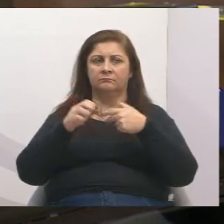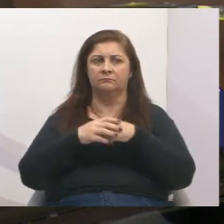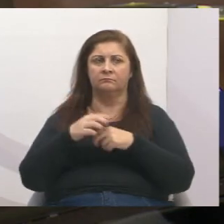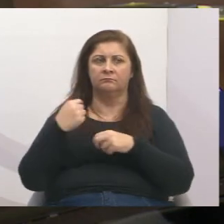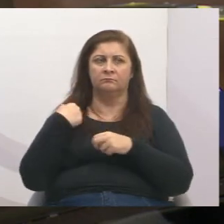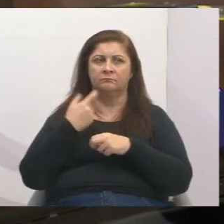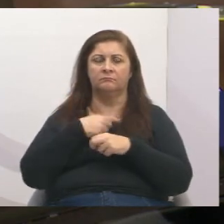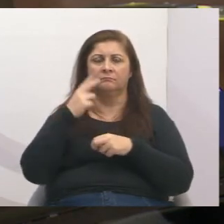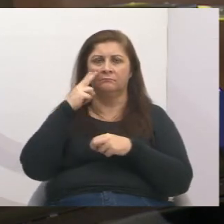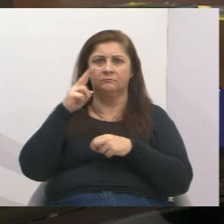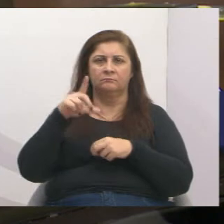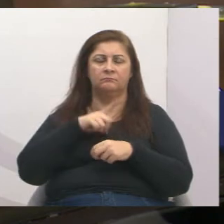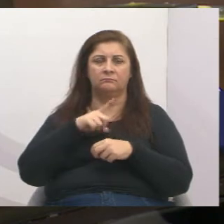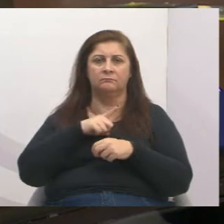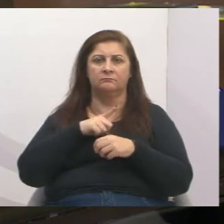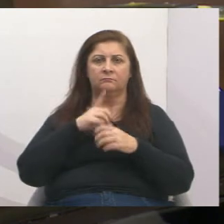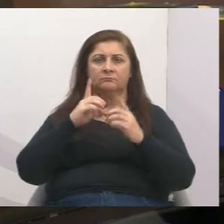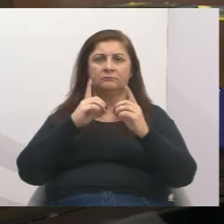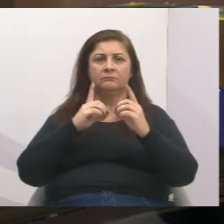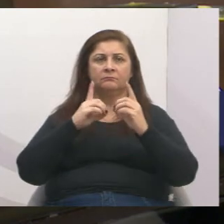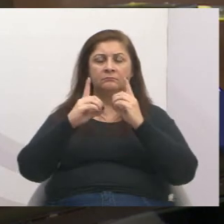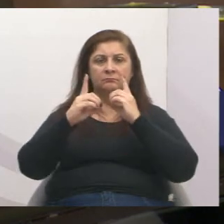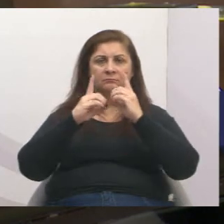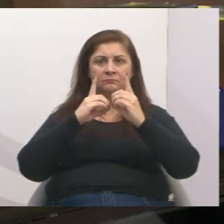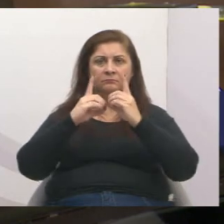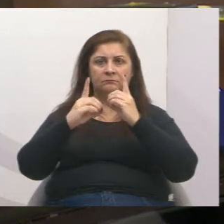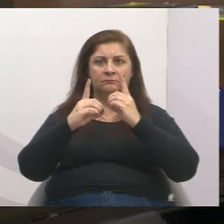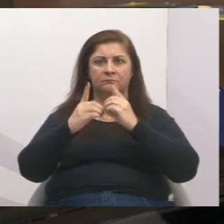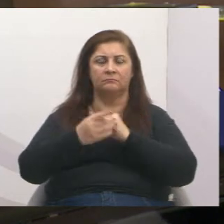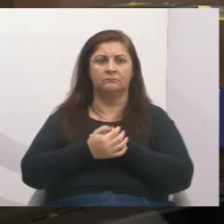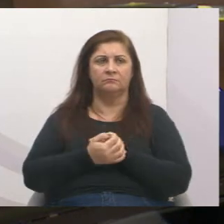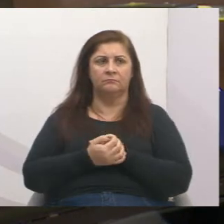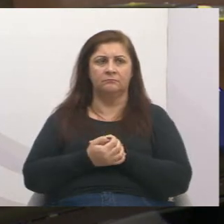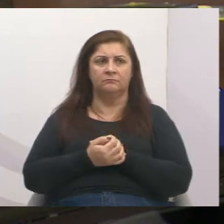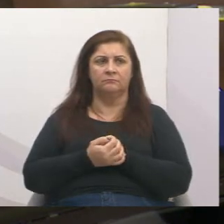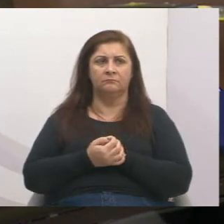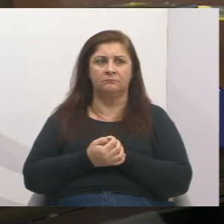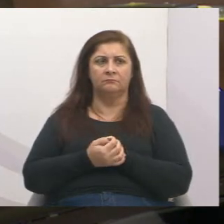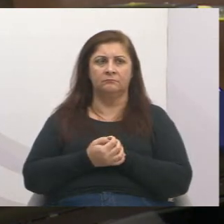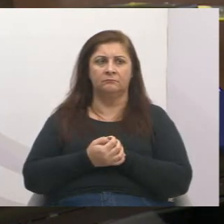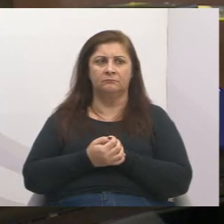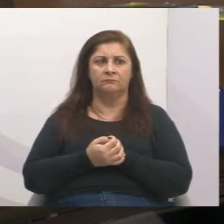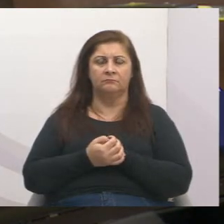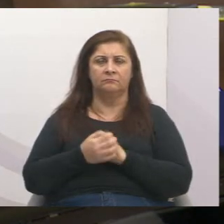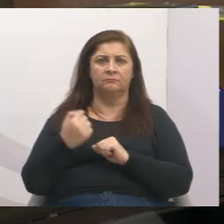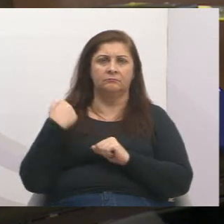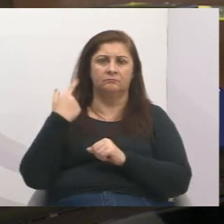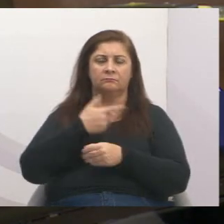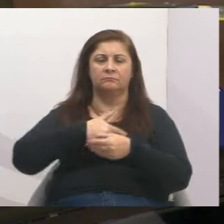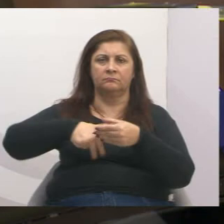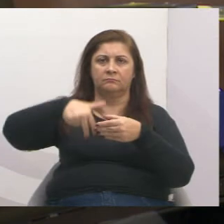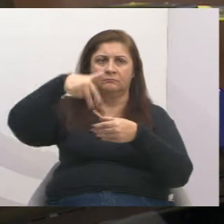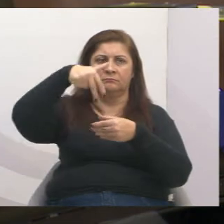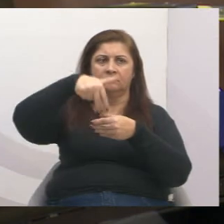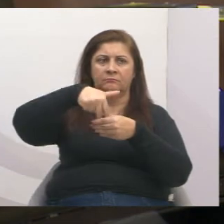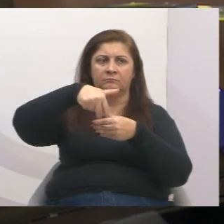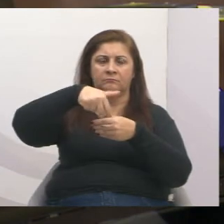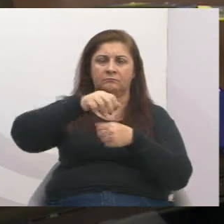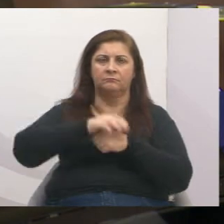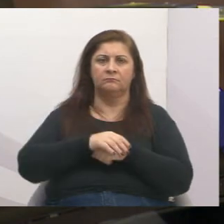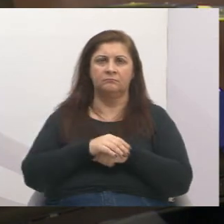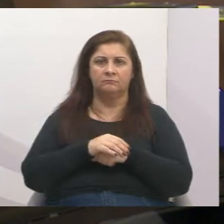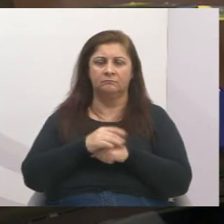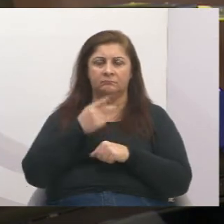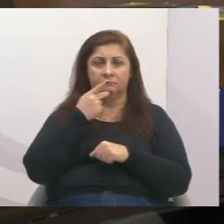um diálogo muito interessante sobre essa questão. E uma coisa, que quando a gente sobe na tribuna para defender